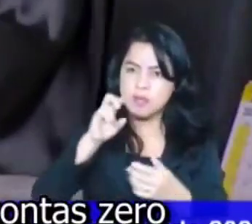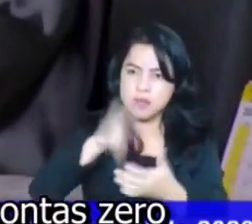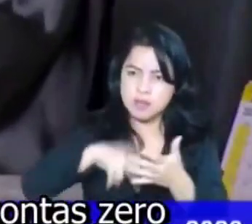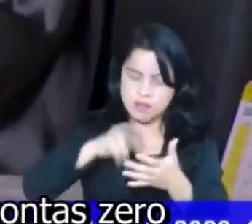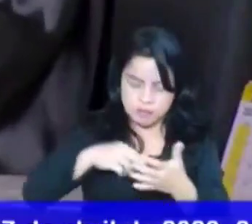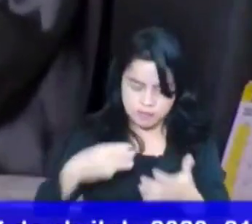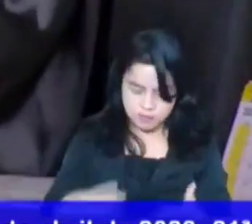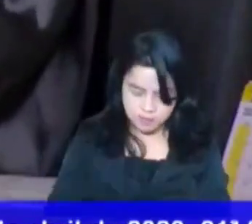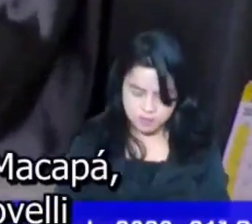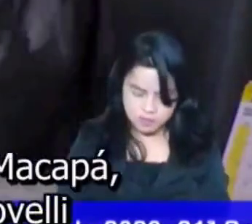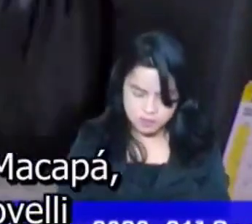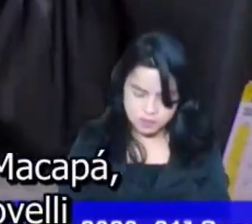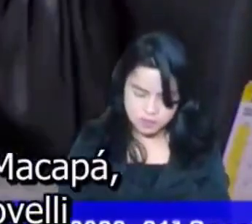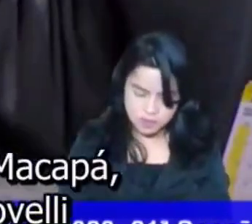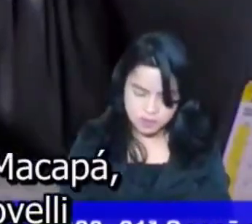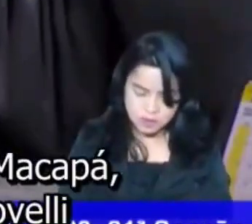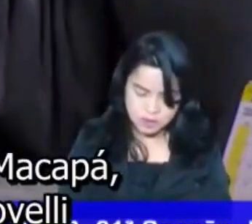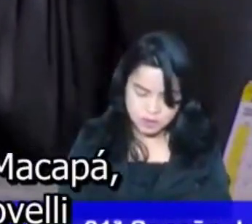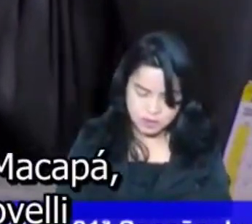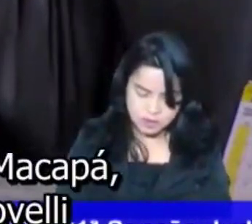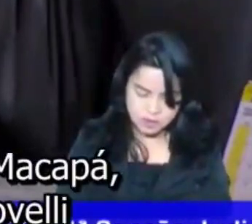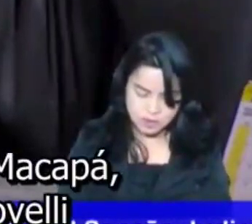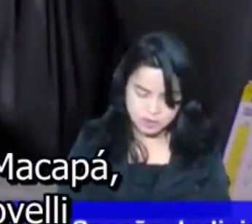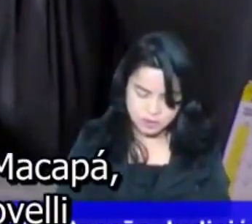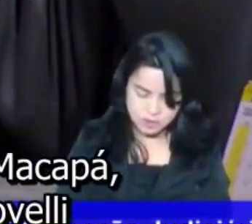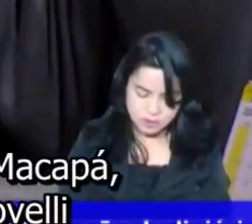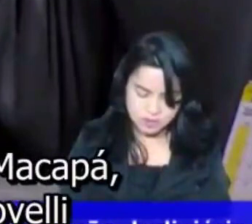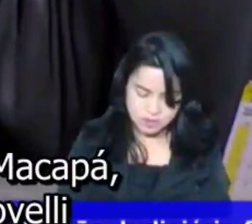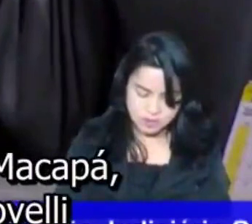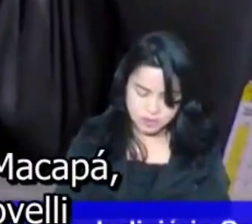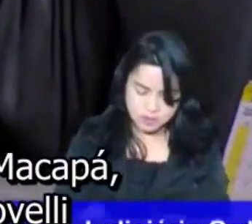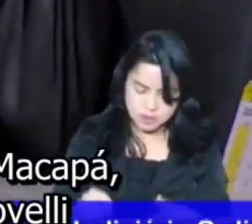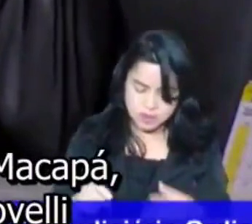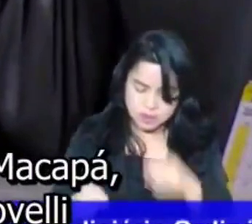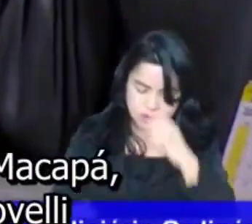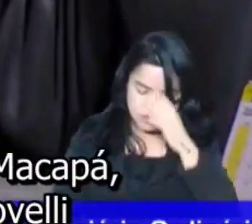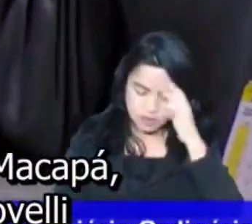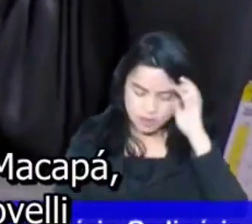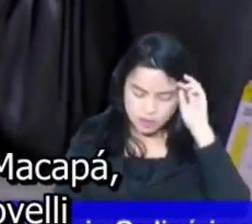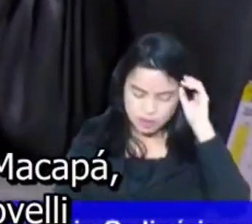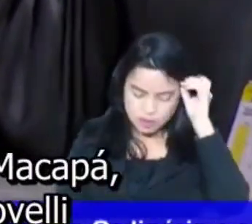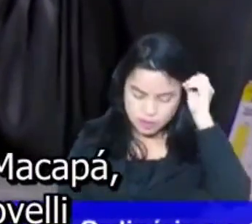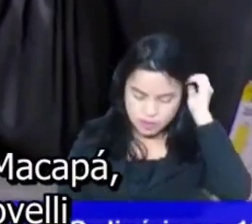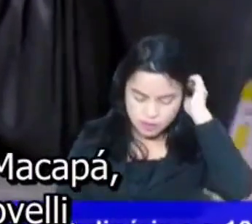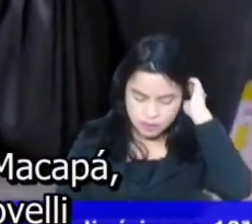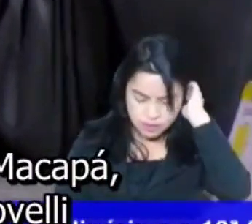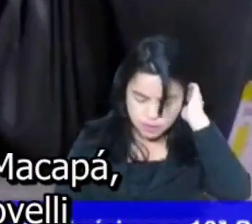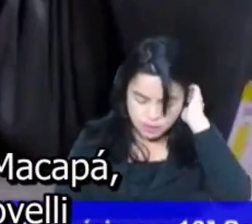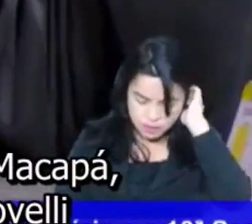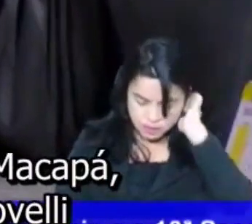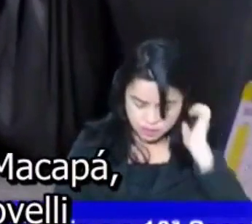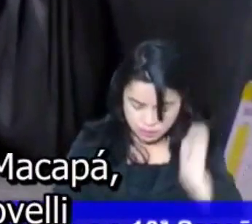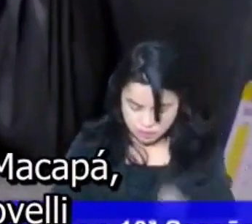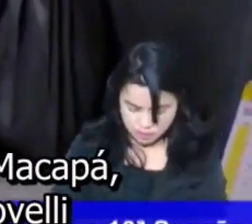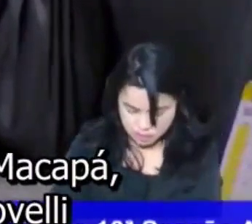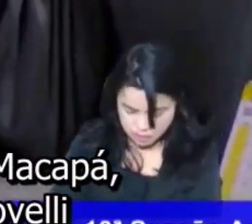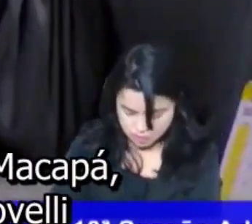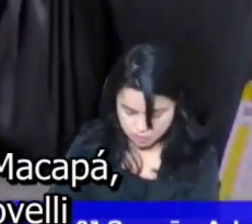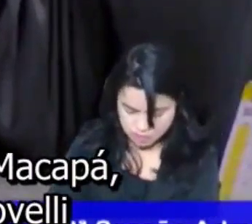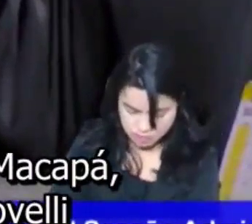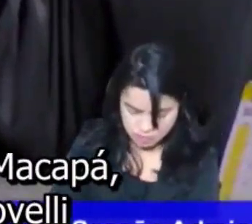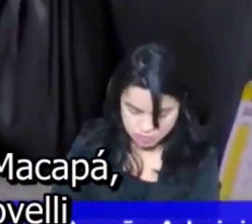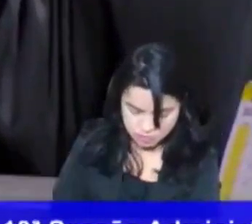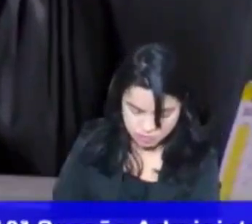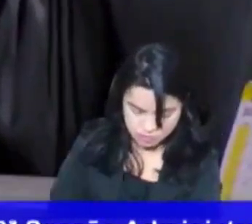prestação de contas 060-1329 de 2022. Origem Macapá, relatora juíza Paula Santos, interessada